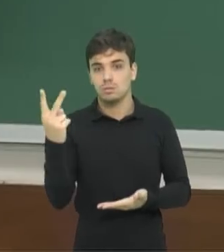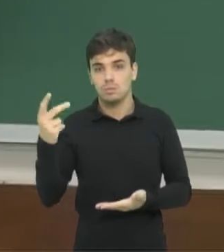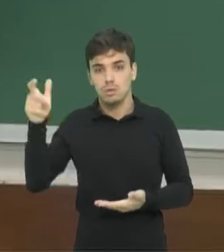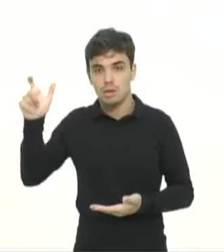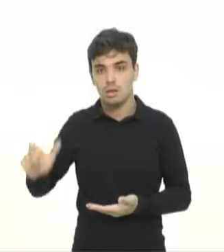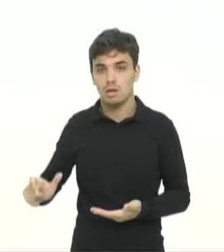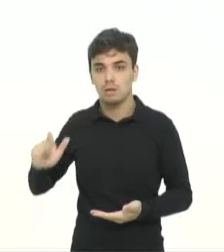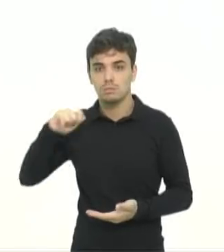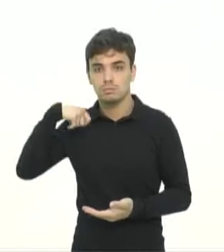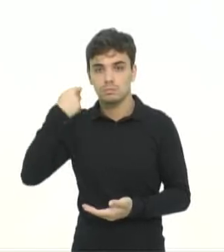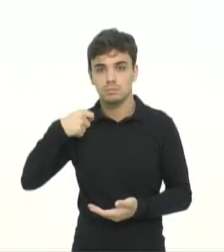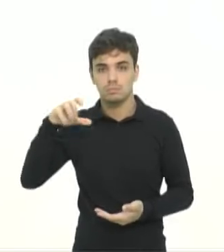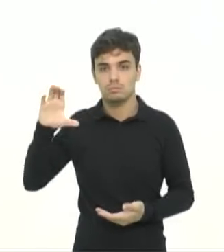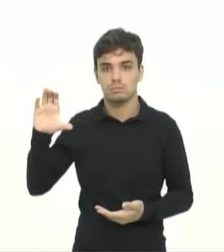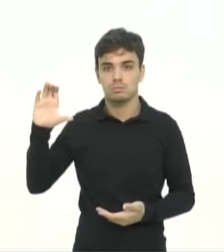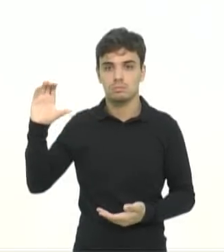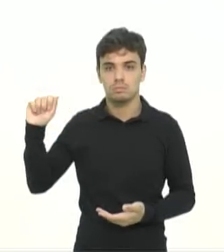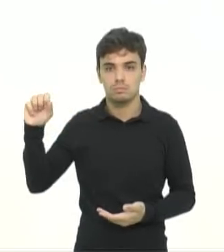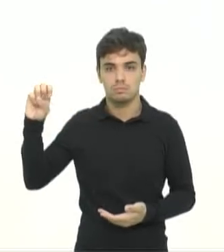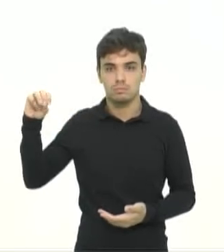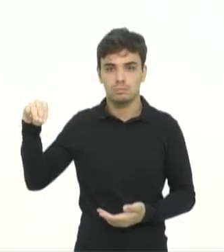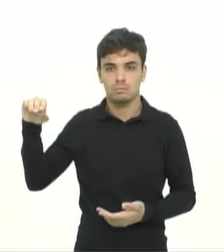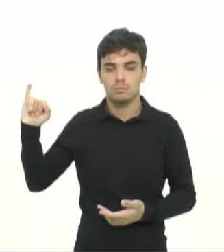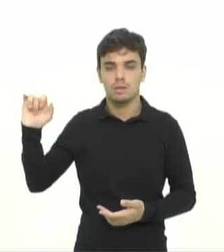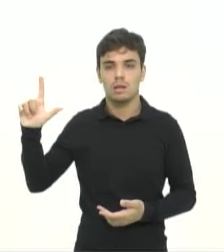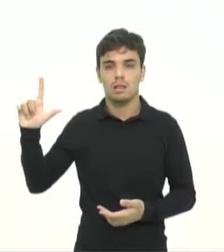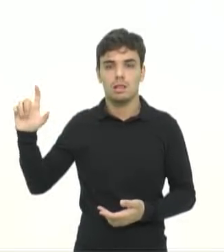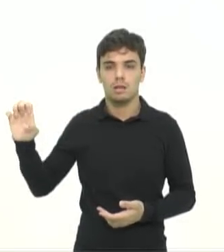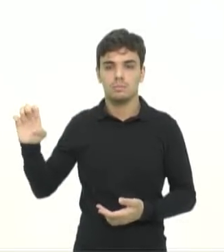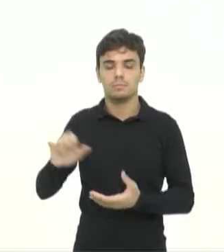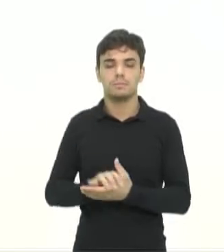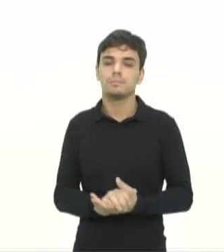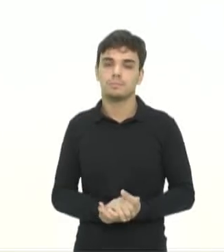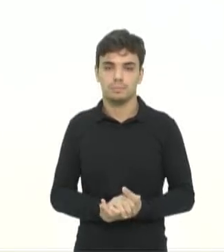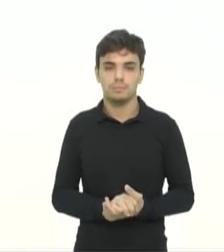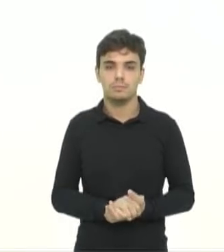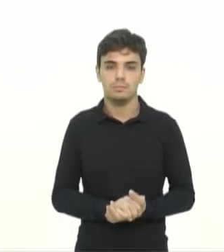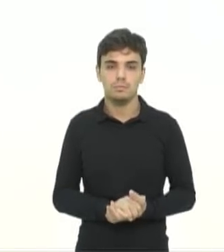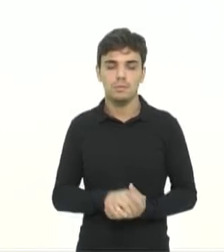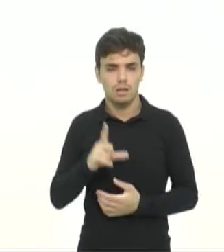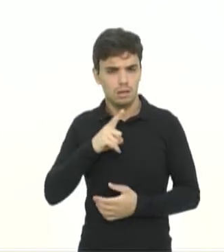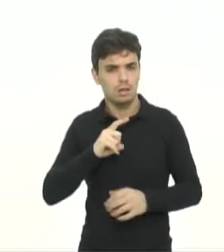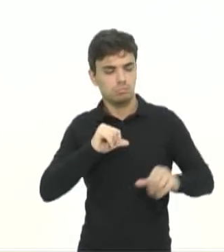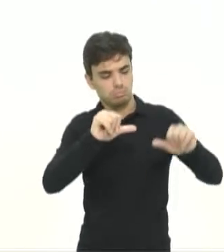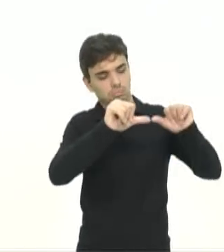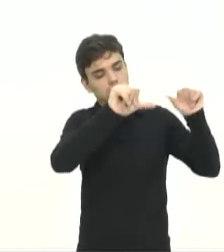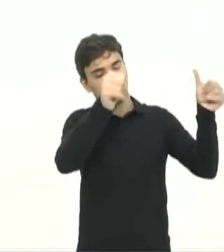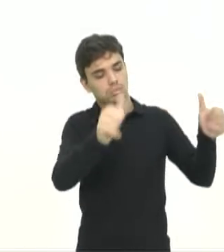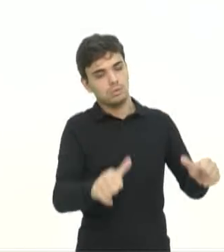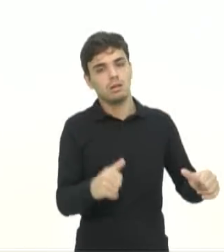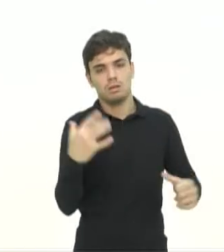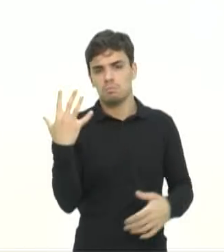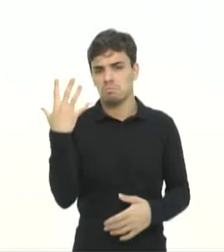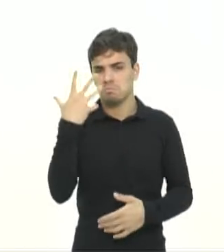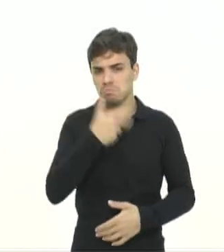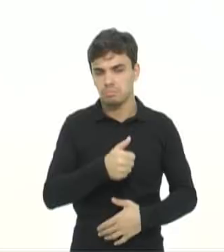gente, Camille Claudel. Será que vocês já ouviram sobre ela? Ela tem esculturas lindíssimas, gente,